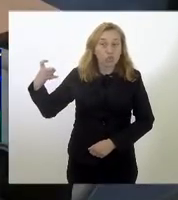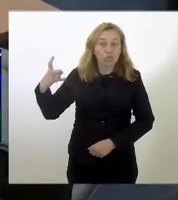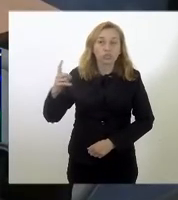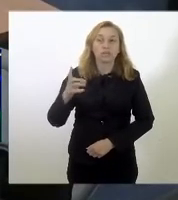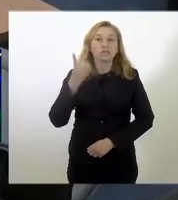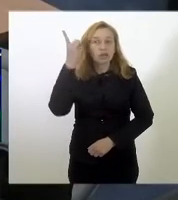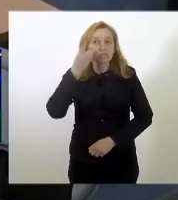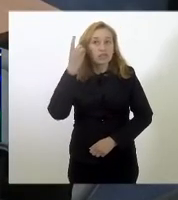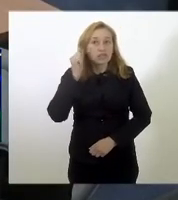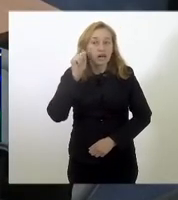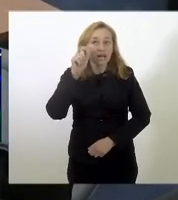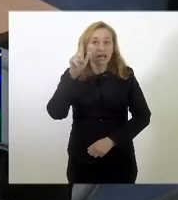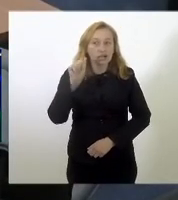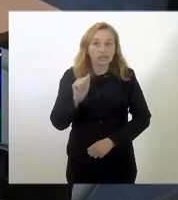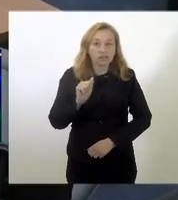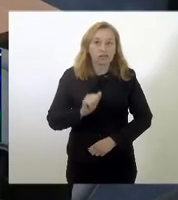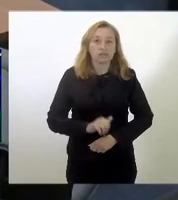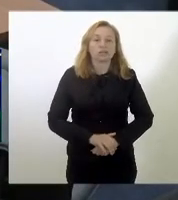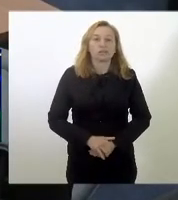Deputada Alana Passos.